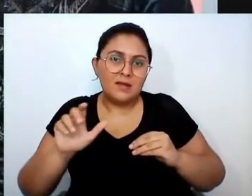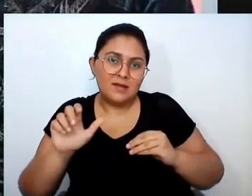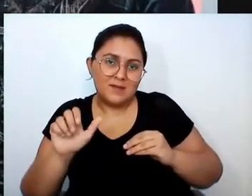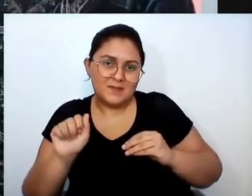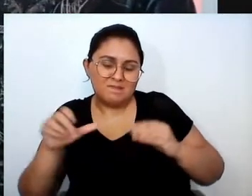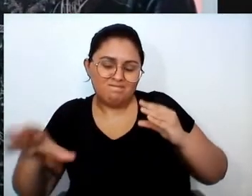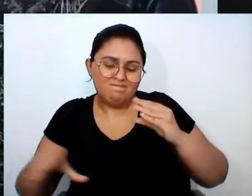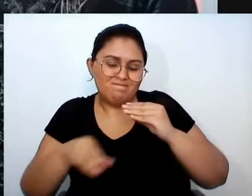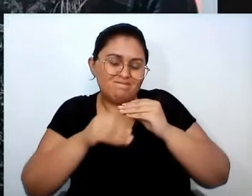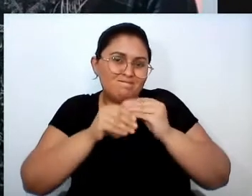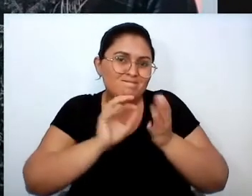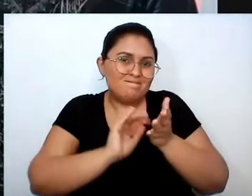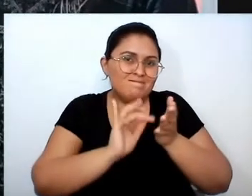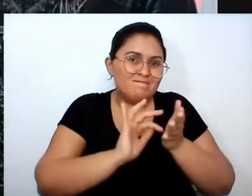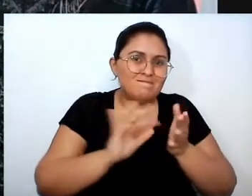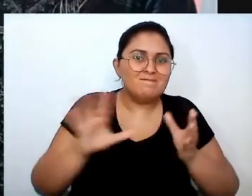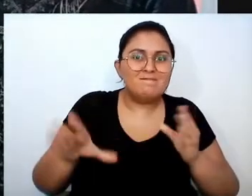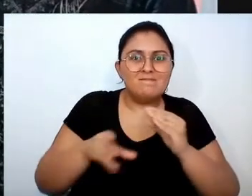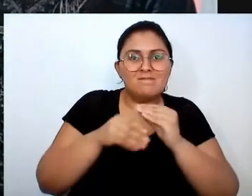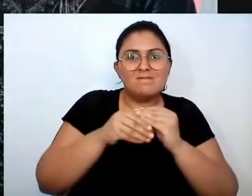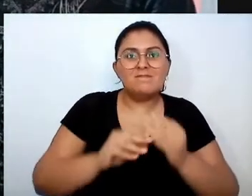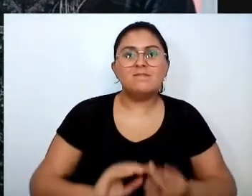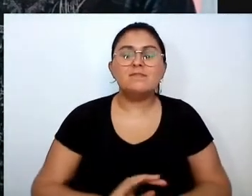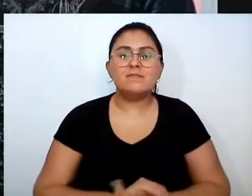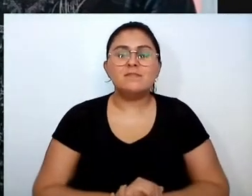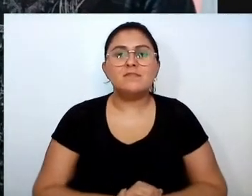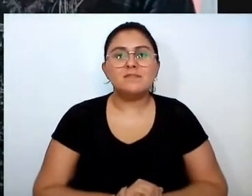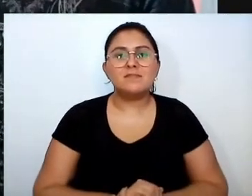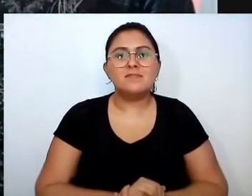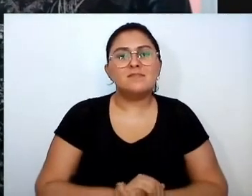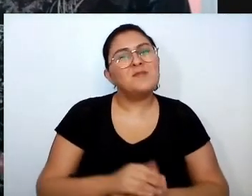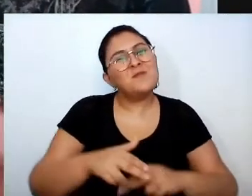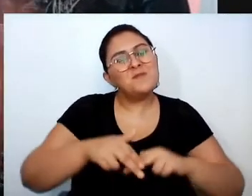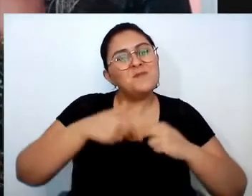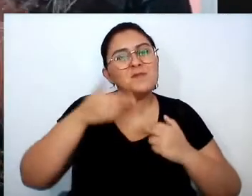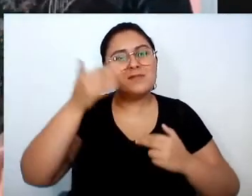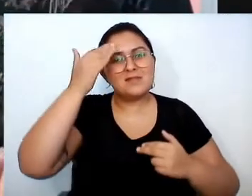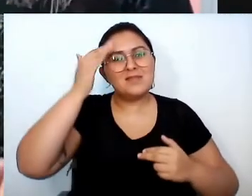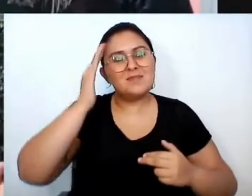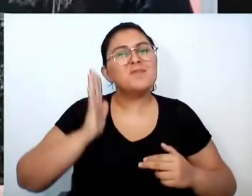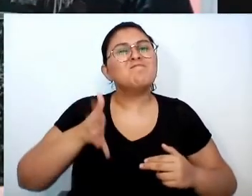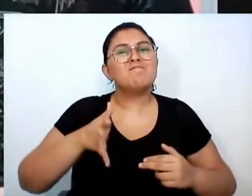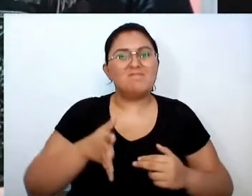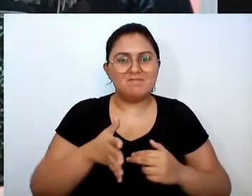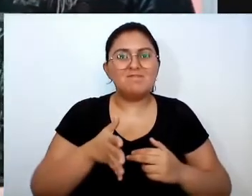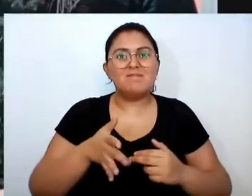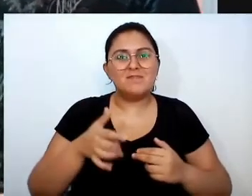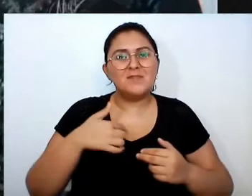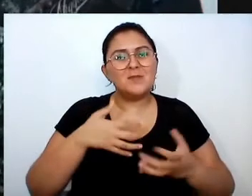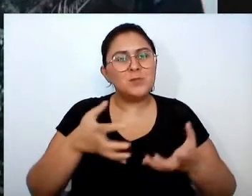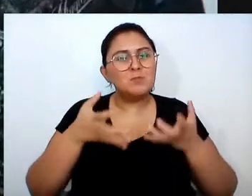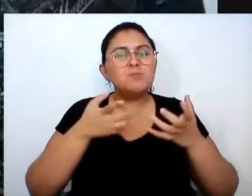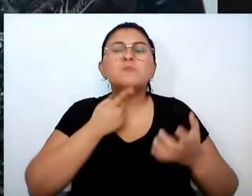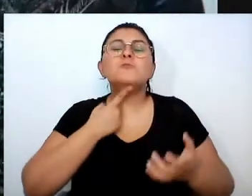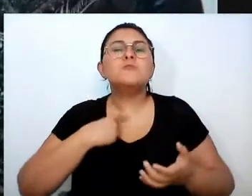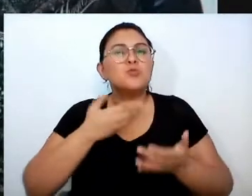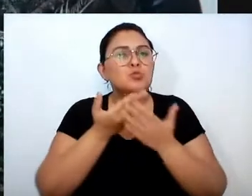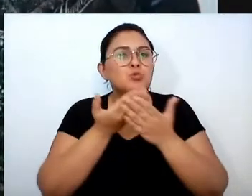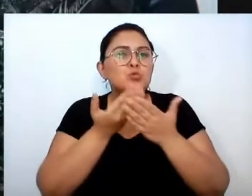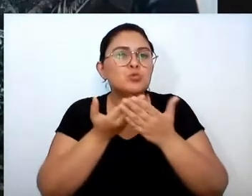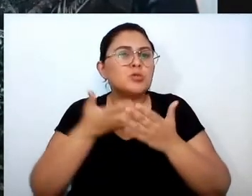compreender. Sim. E a E partir no... disso, eu fui tomando cada vez mais gosto. É isso que eu quero, né? Fui seguindo.